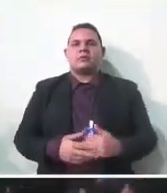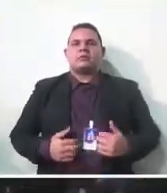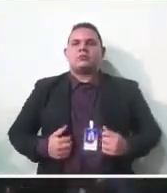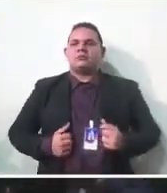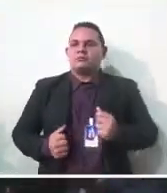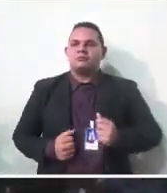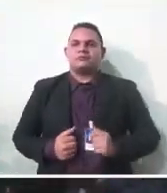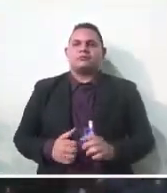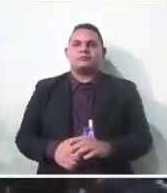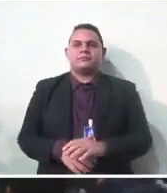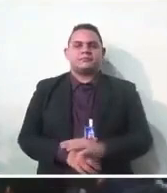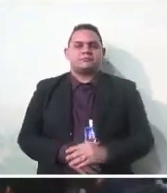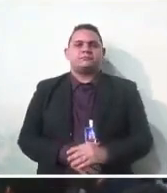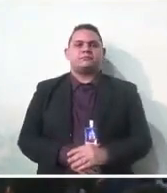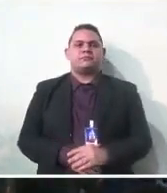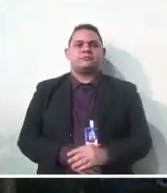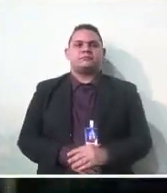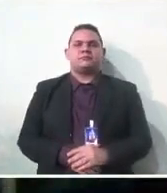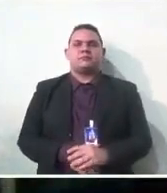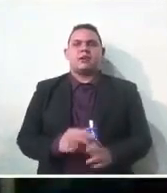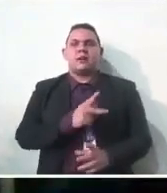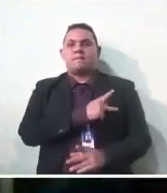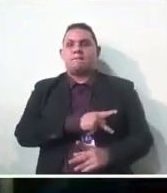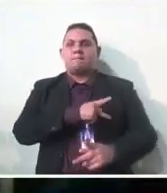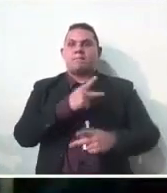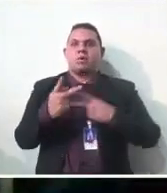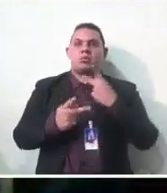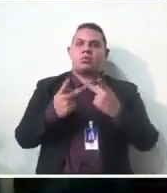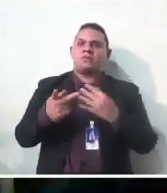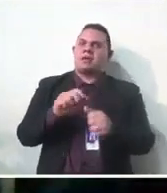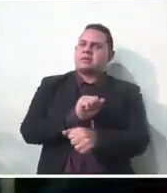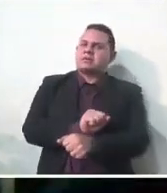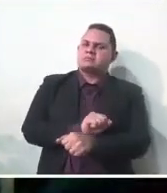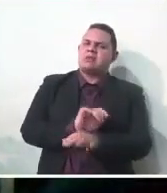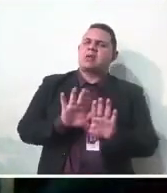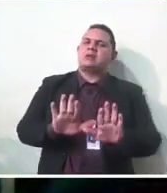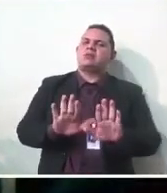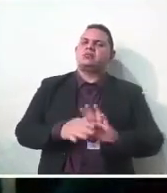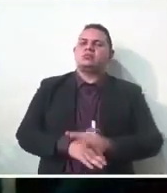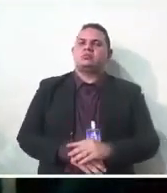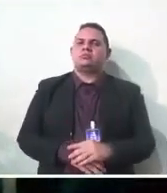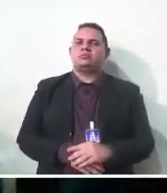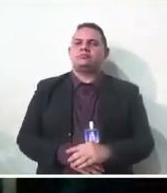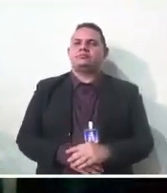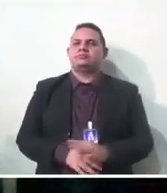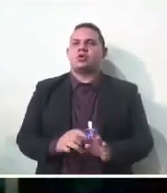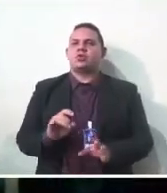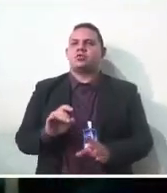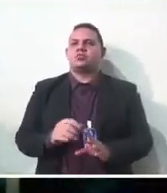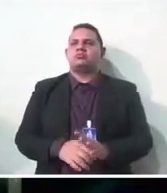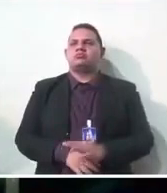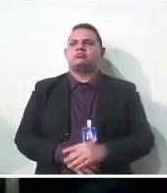Com a chave da morte. Aí Paulo diz: a morte reinou. Só até Moisés.